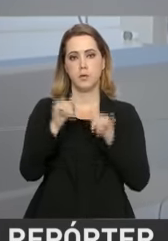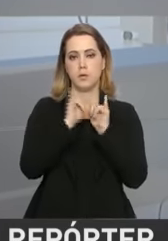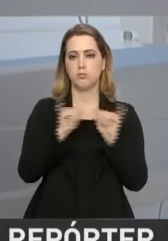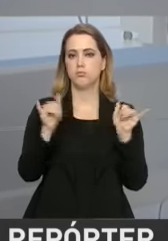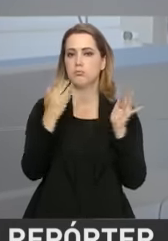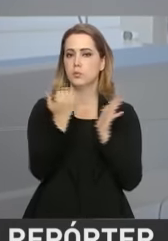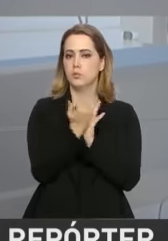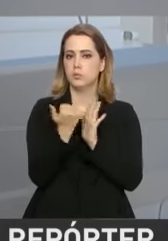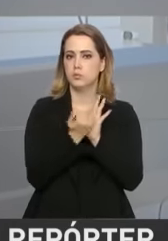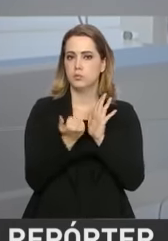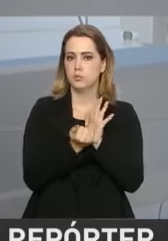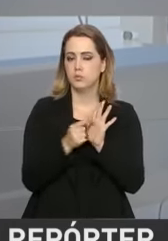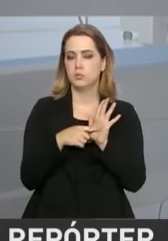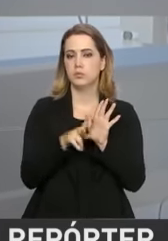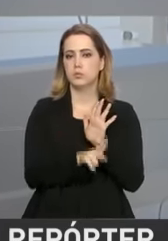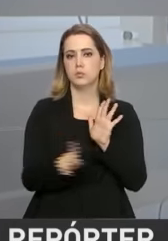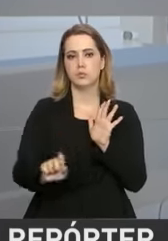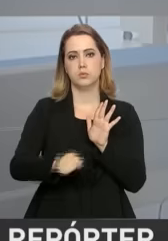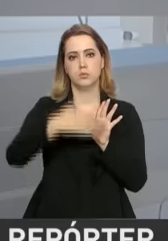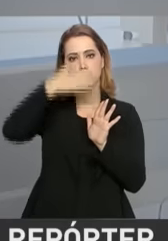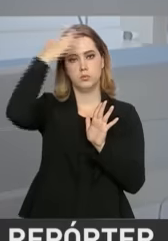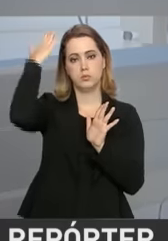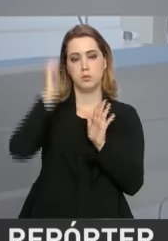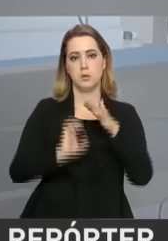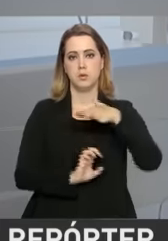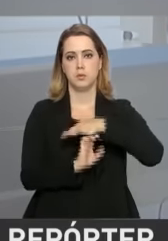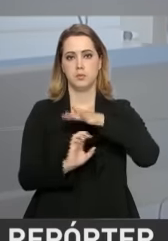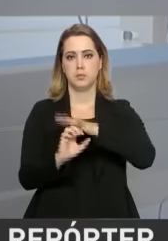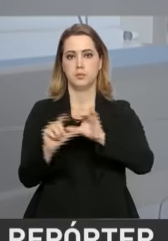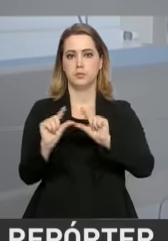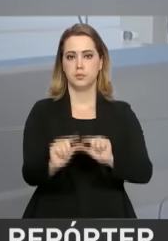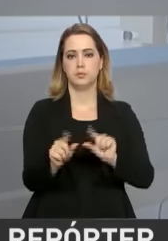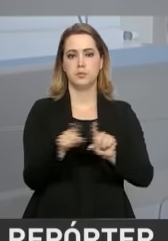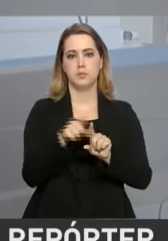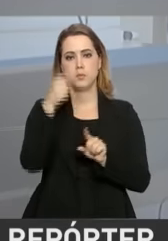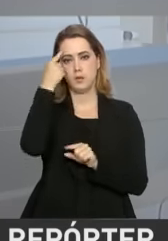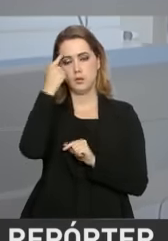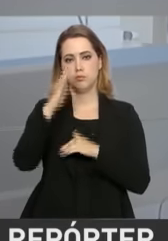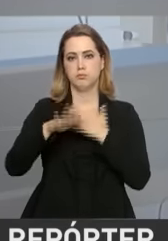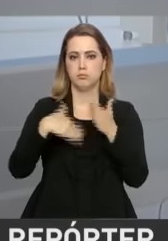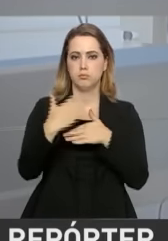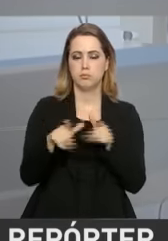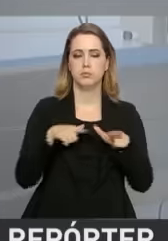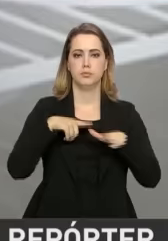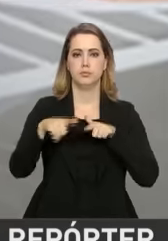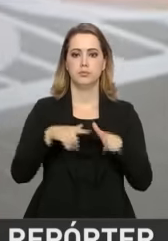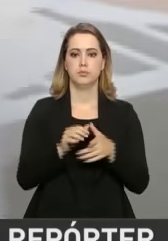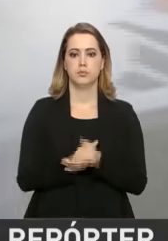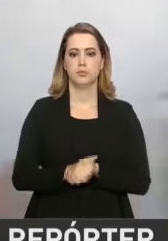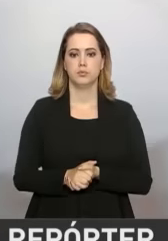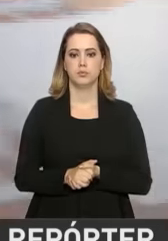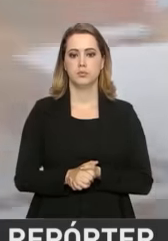presidente Michel Temer para micro e pequenos empresários. A ideia é ajudar na geração de empregos.